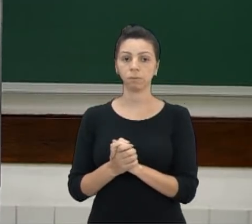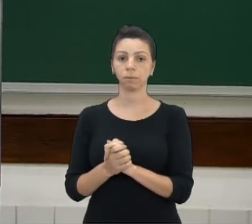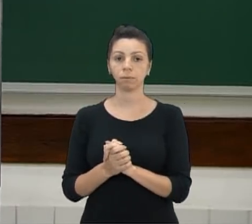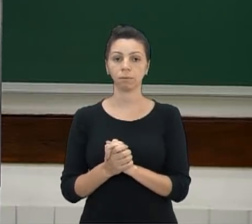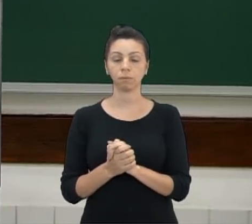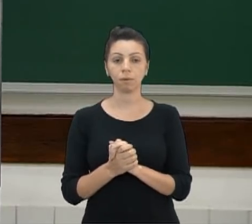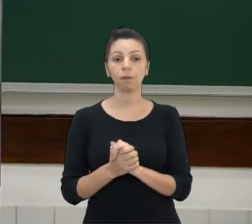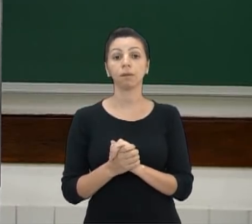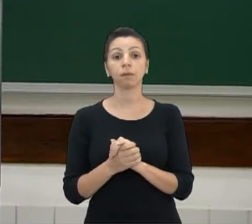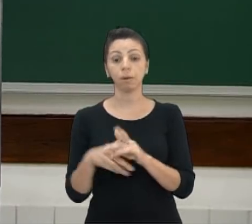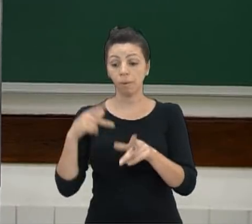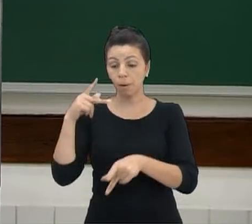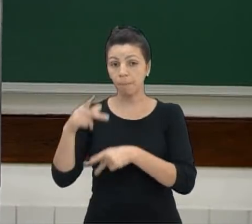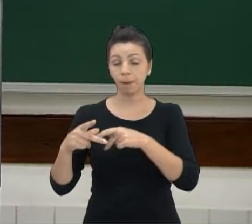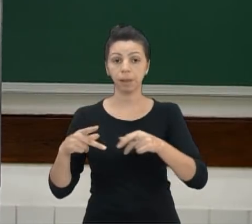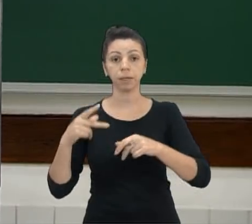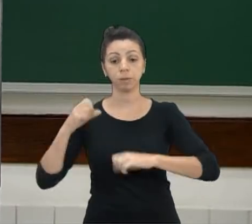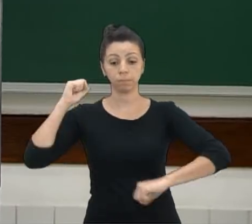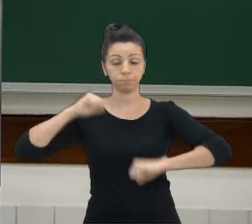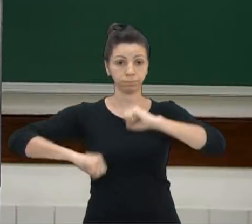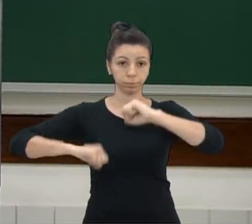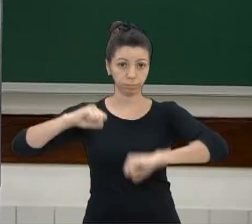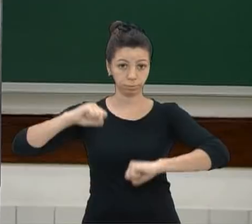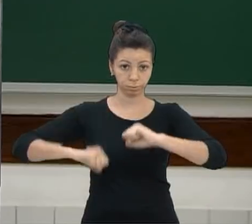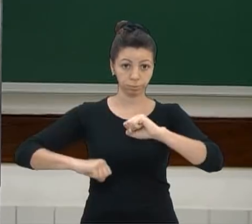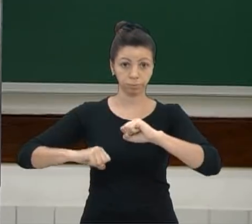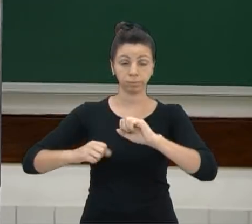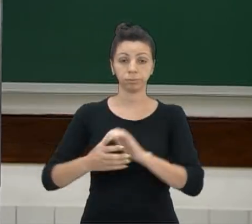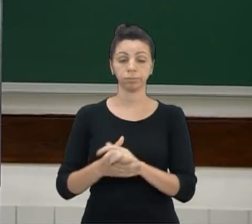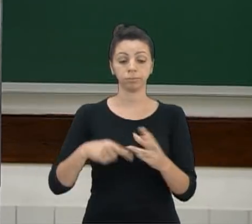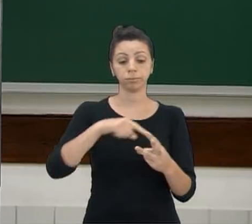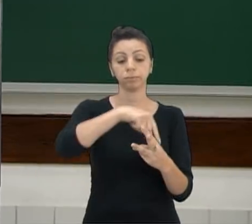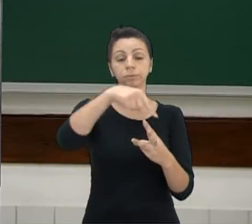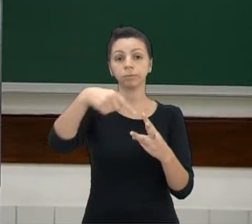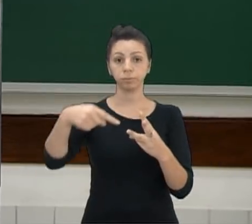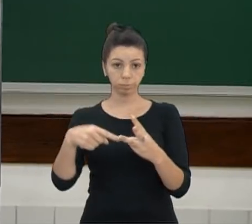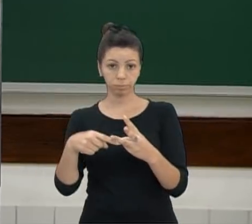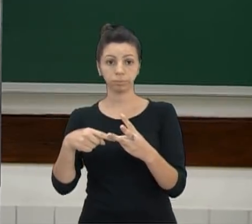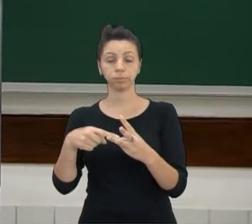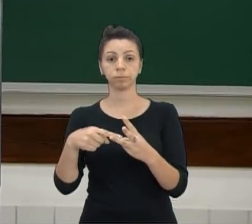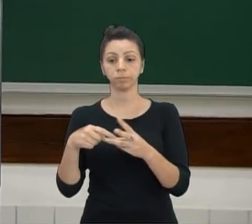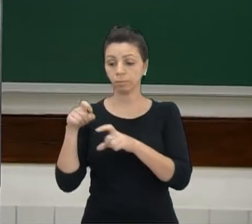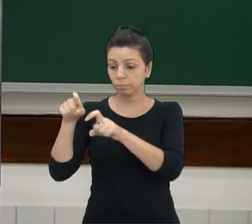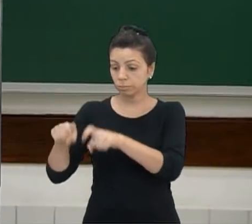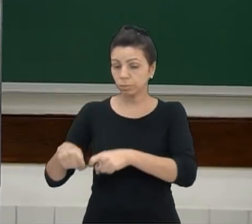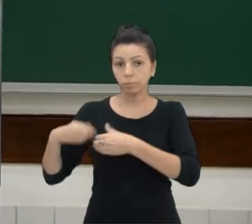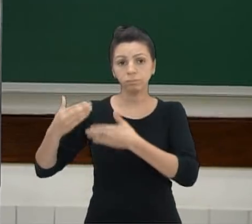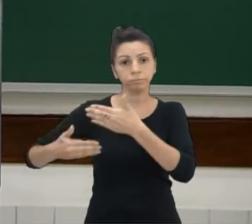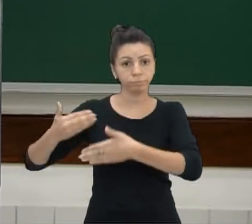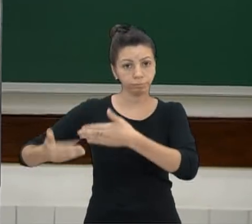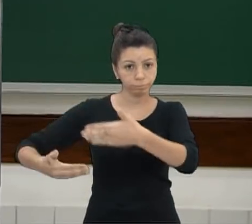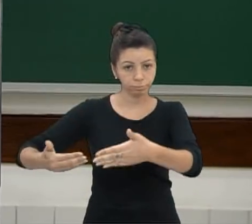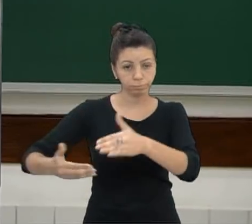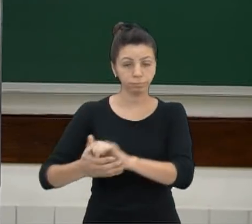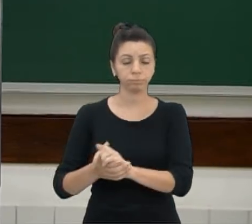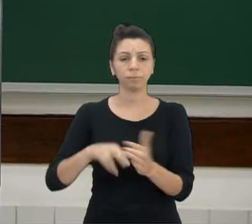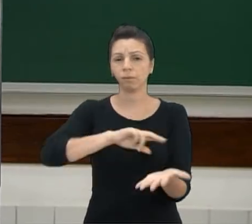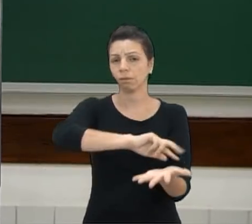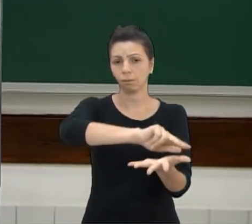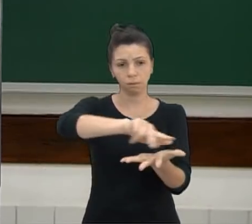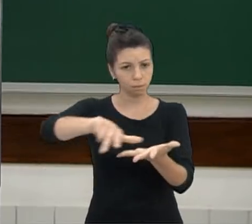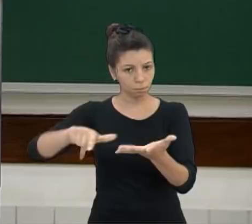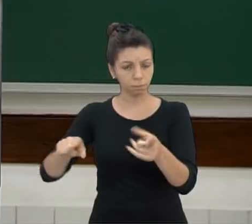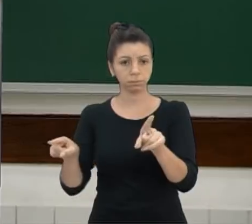industrializado. Então nós temos uma produção agropecuária nesses três países que ela é bastante desenvolvida, ela é bastante